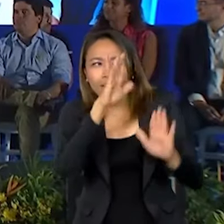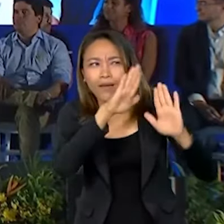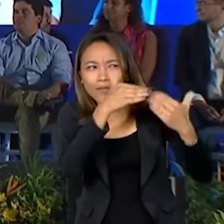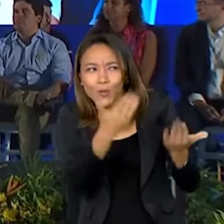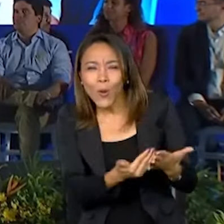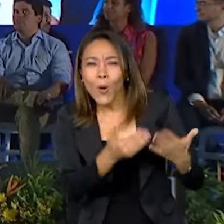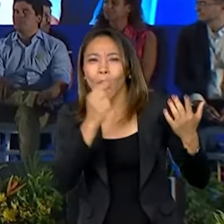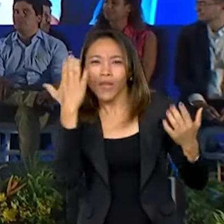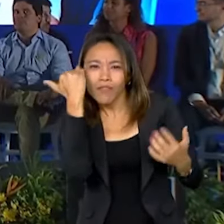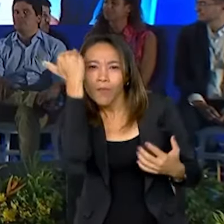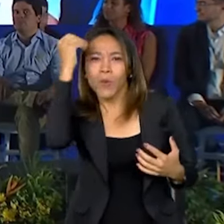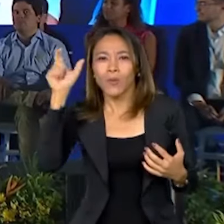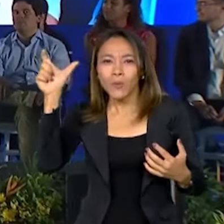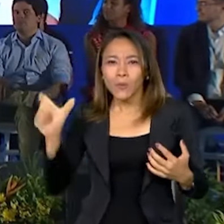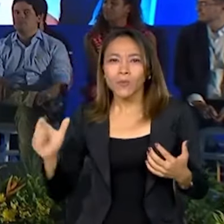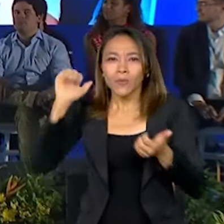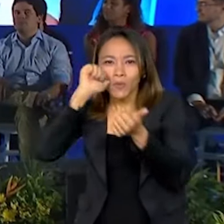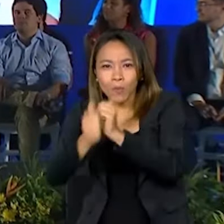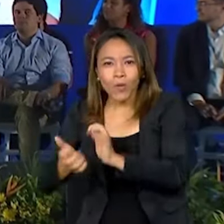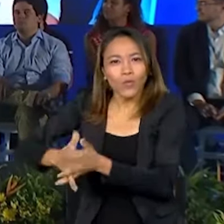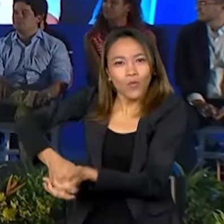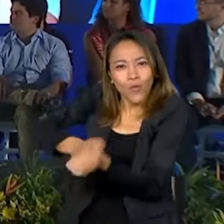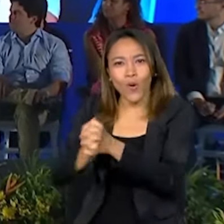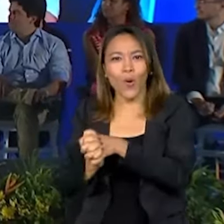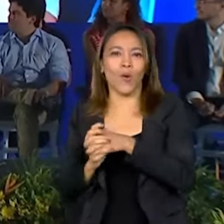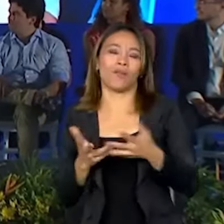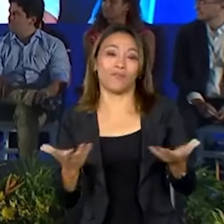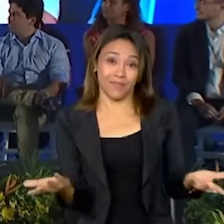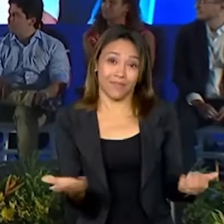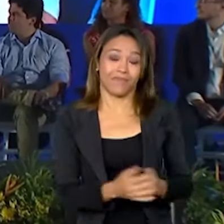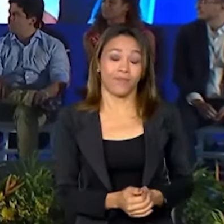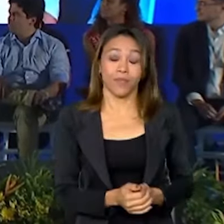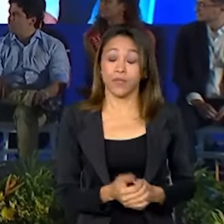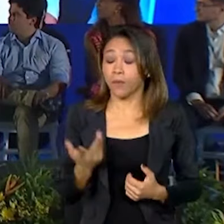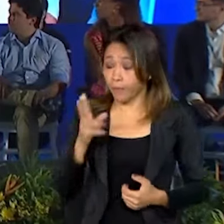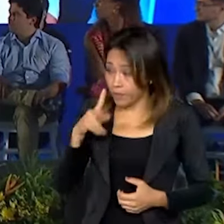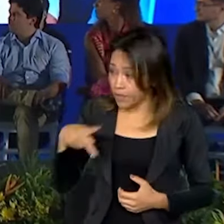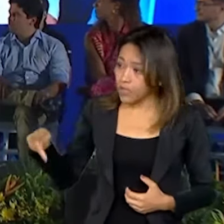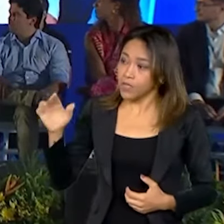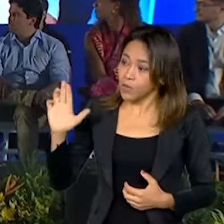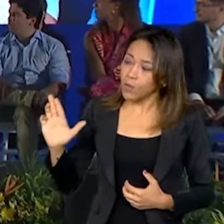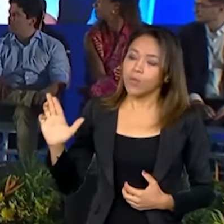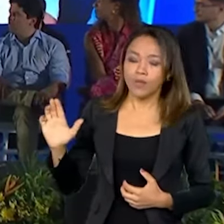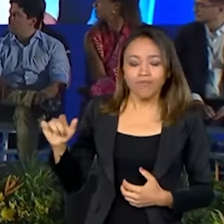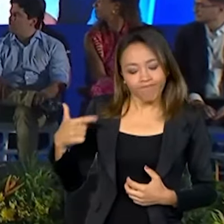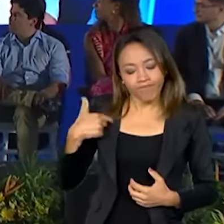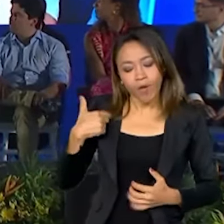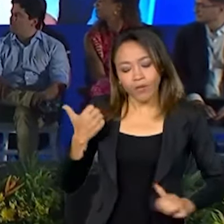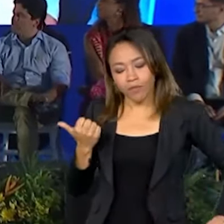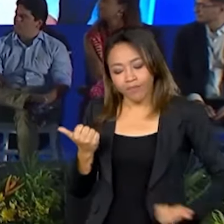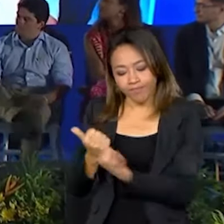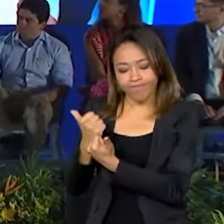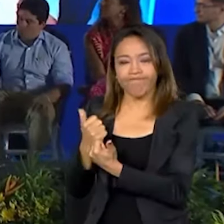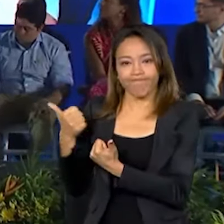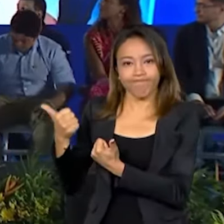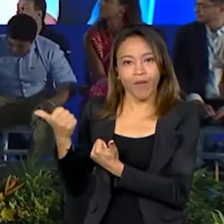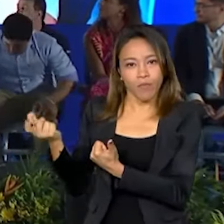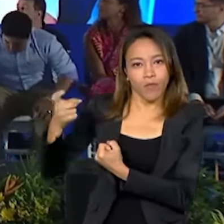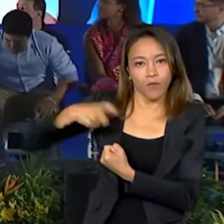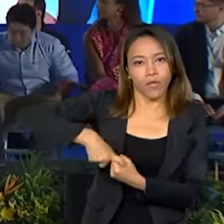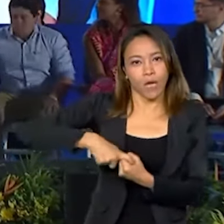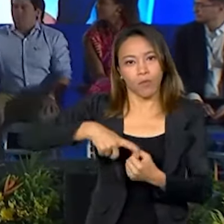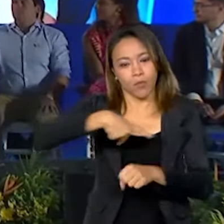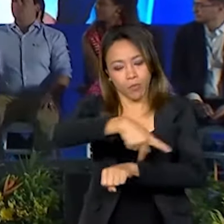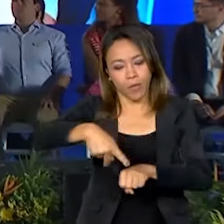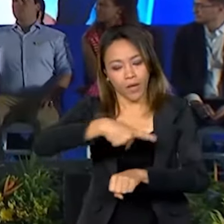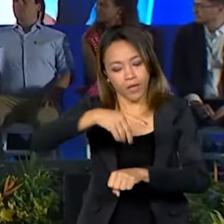colar. Presidente, conta com a gente, nós vamos voltar a fazer esse país ser grande, nós vamos estar aqui do